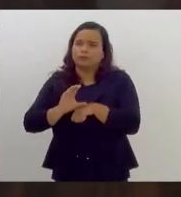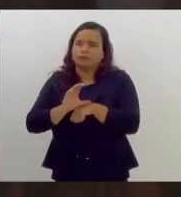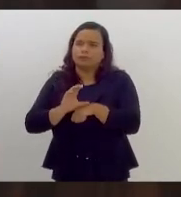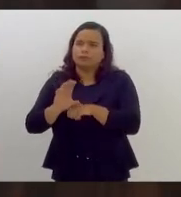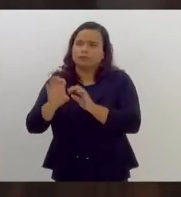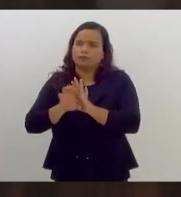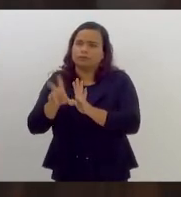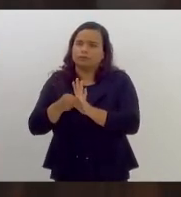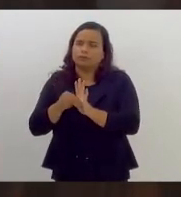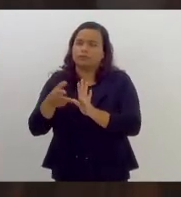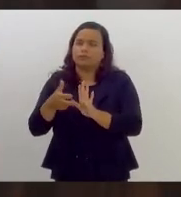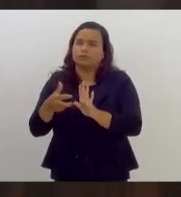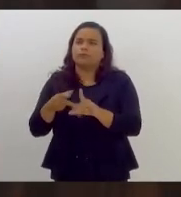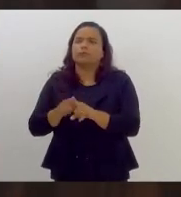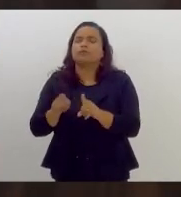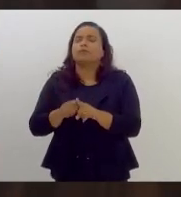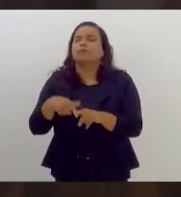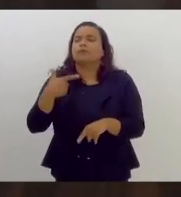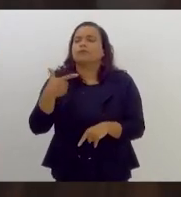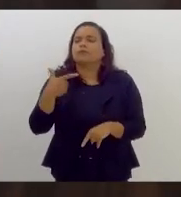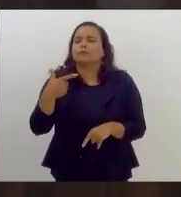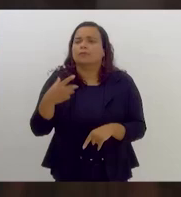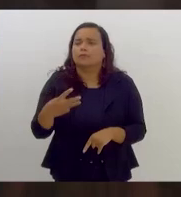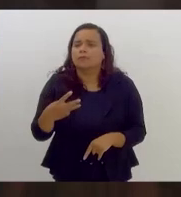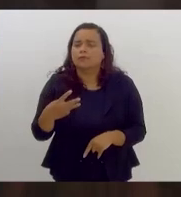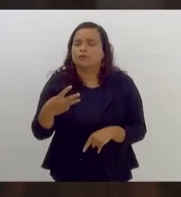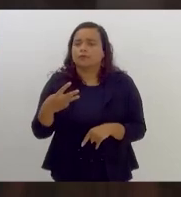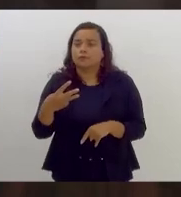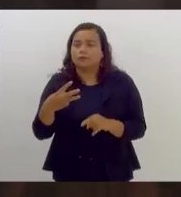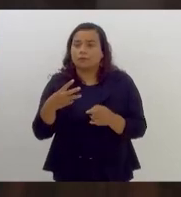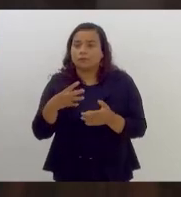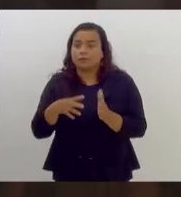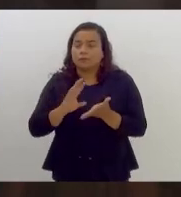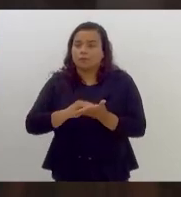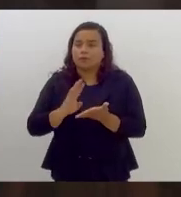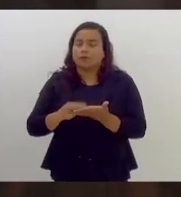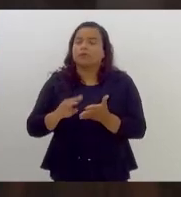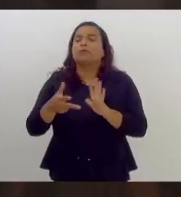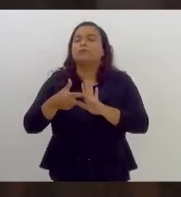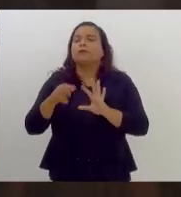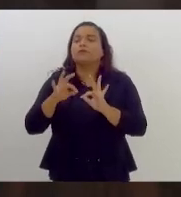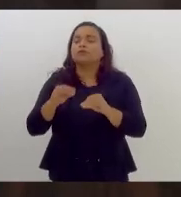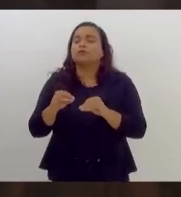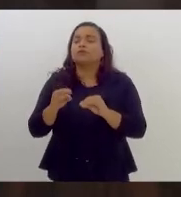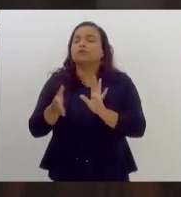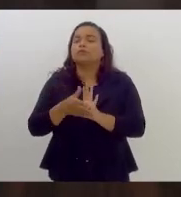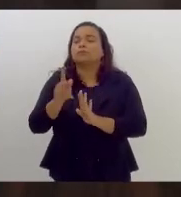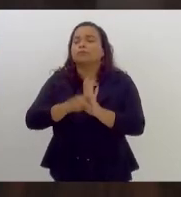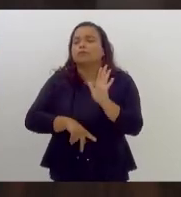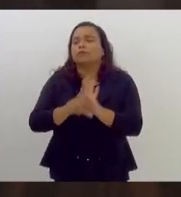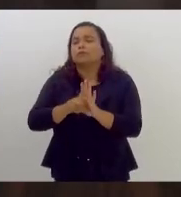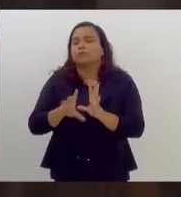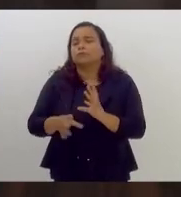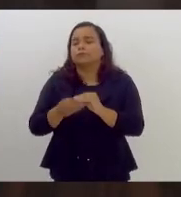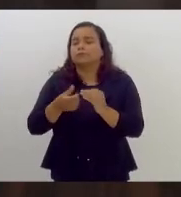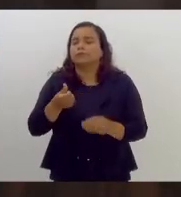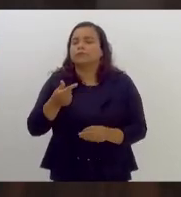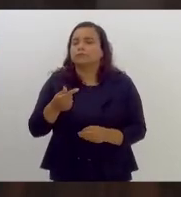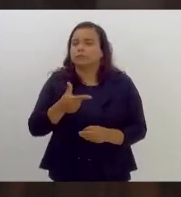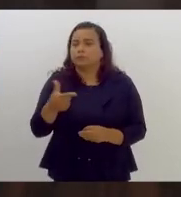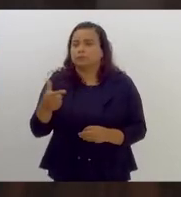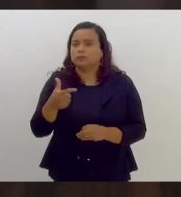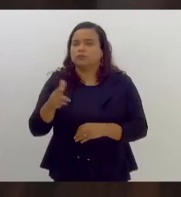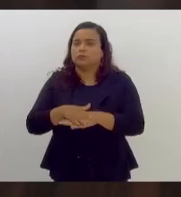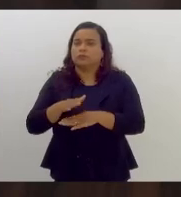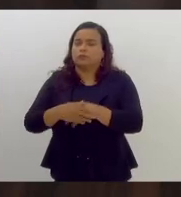Emendas Condicionais e Veto. 23º da pauta. Veto total aposto ao projeto de lei complementar 6722, de autoria do deputado